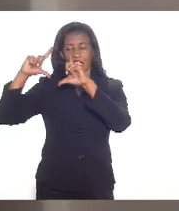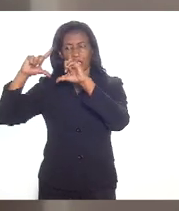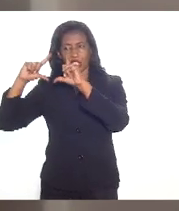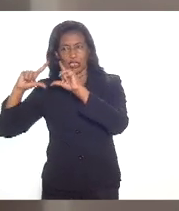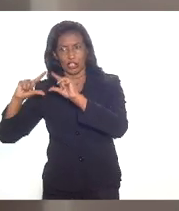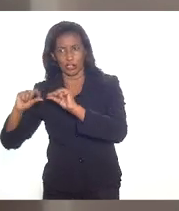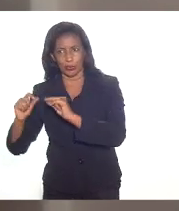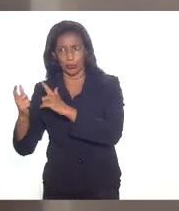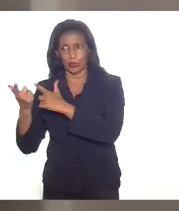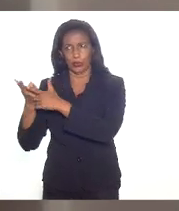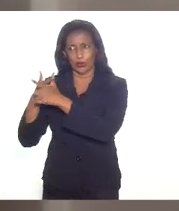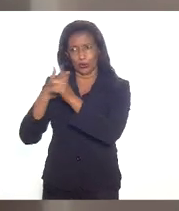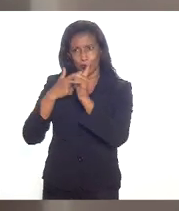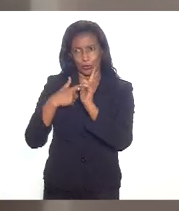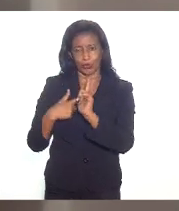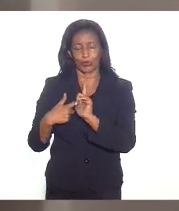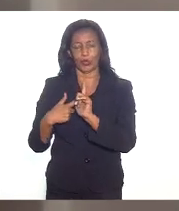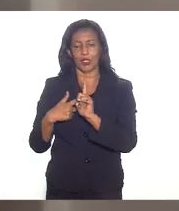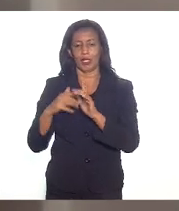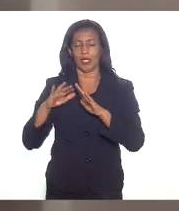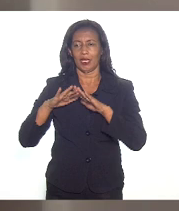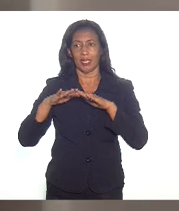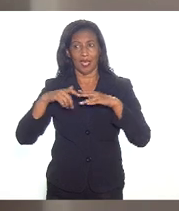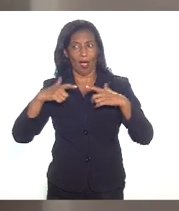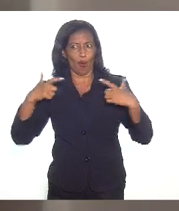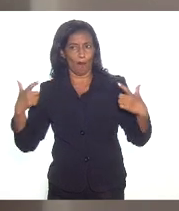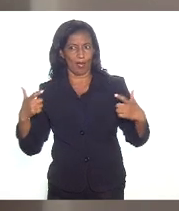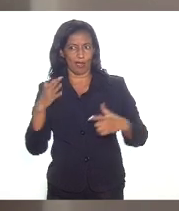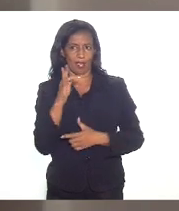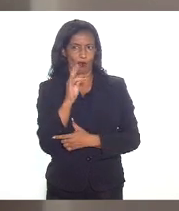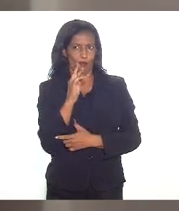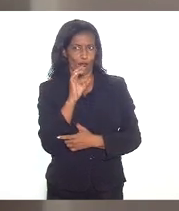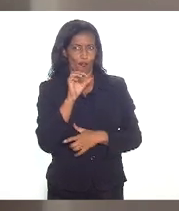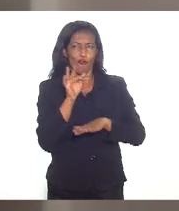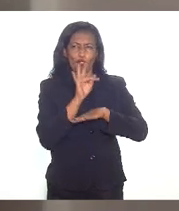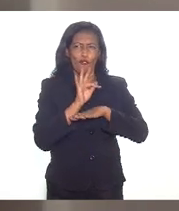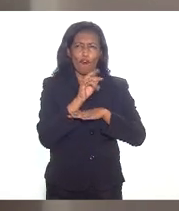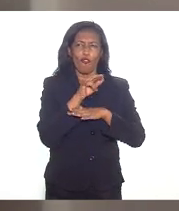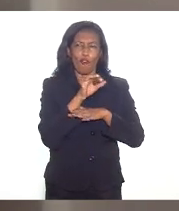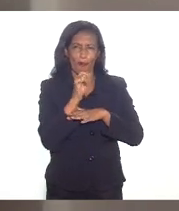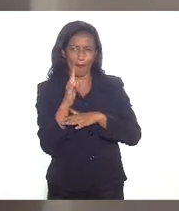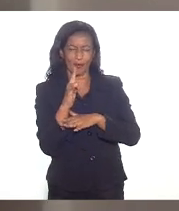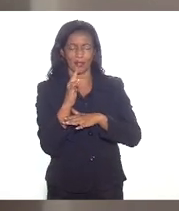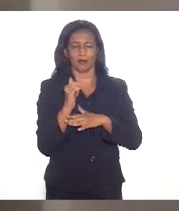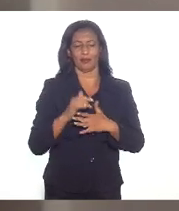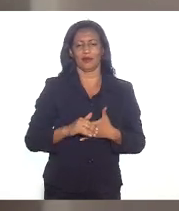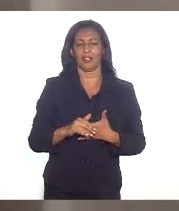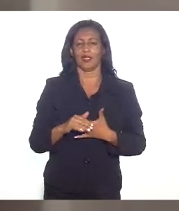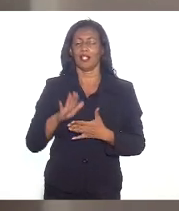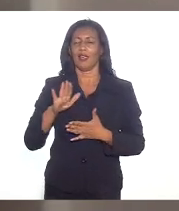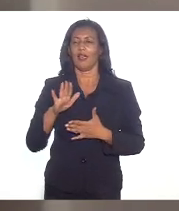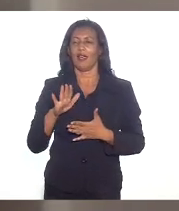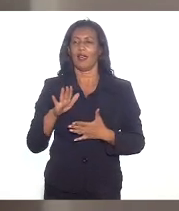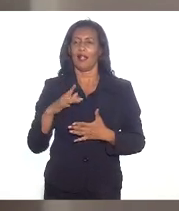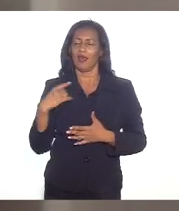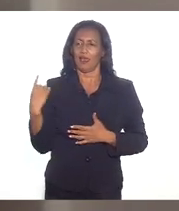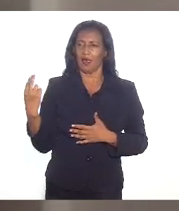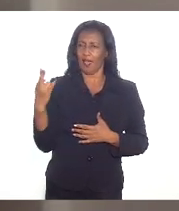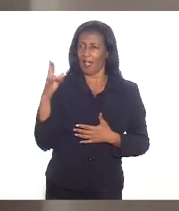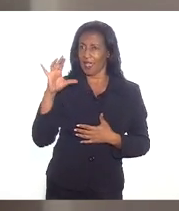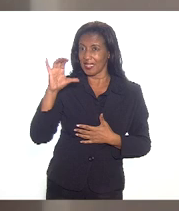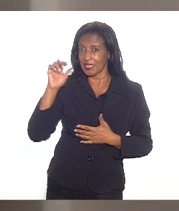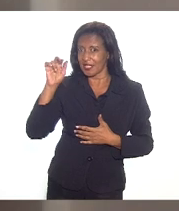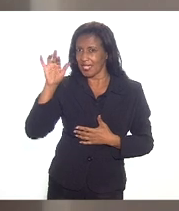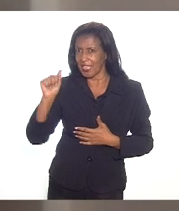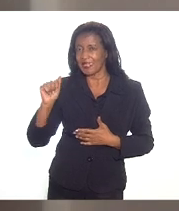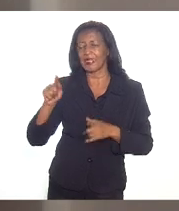inadimplência, aumenta a formalização. Quando a economia entra em recessão, estagnação, a tendência é a receita ela cair mais